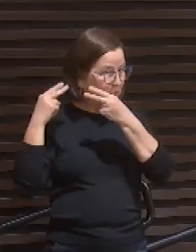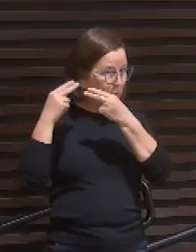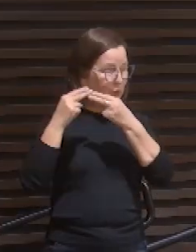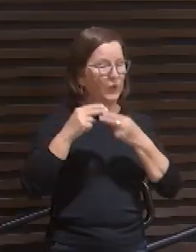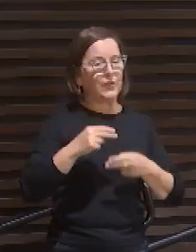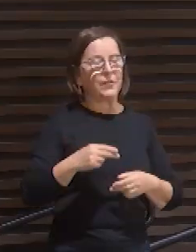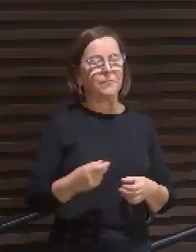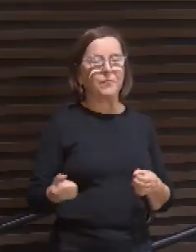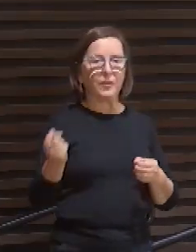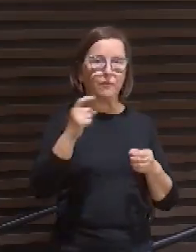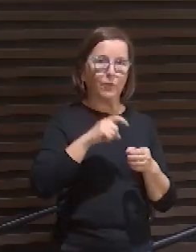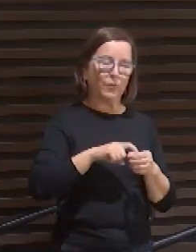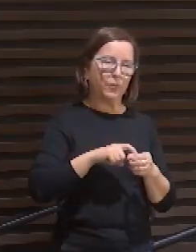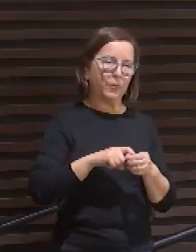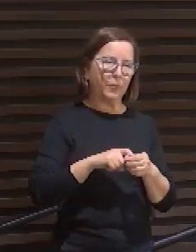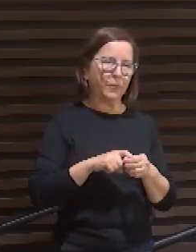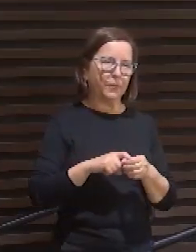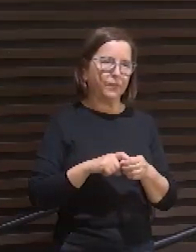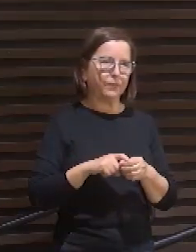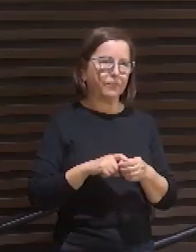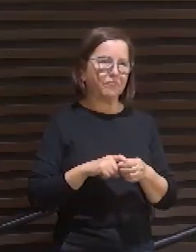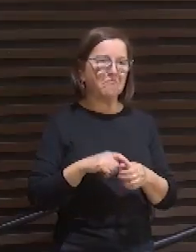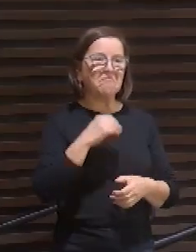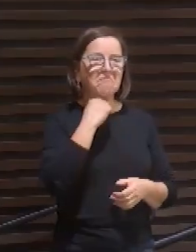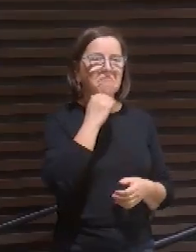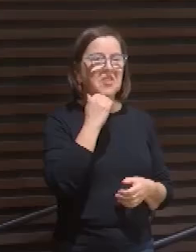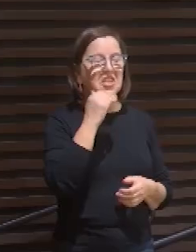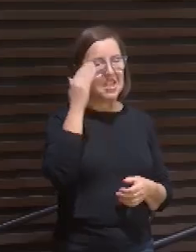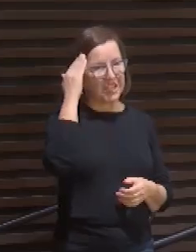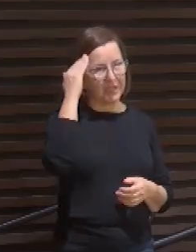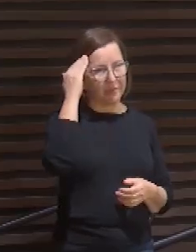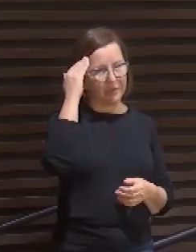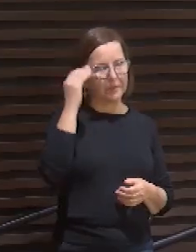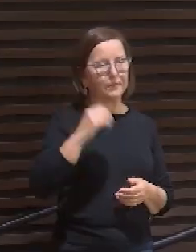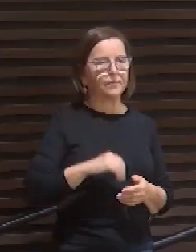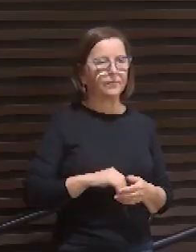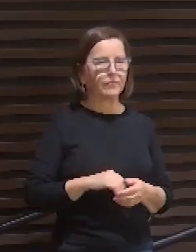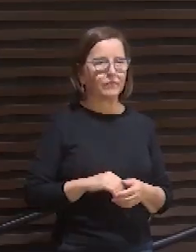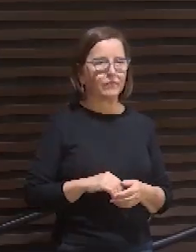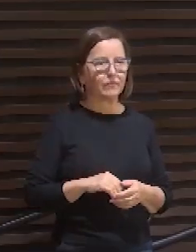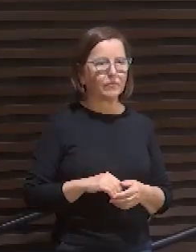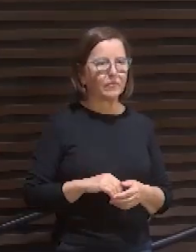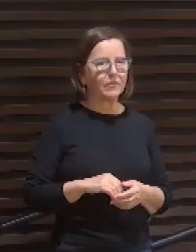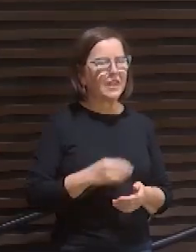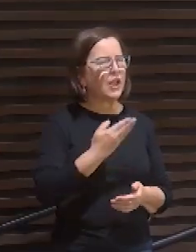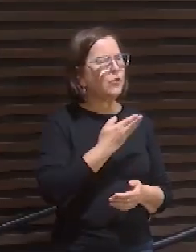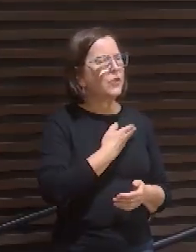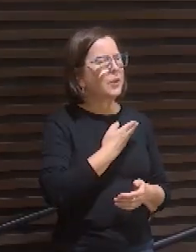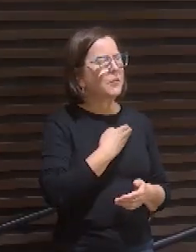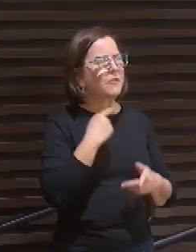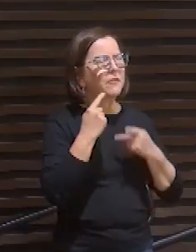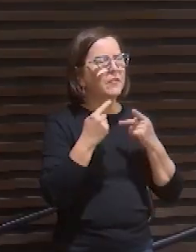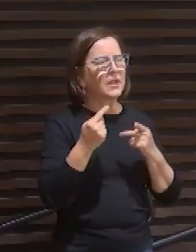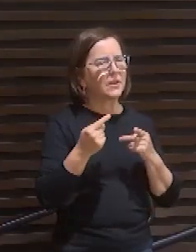voltou, ninguém sabia. E aí o amigo dele dizia assim, ô